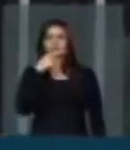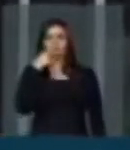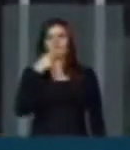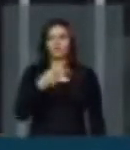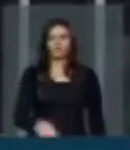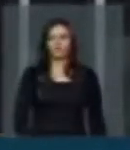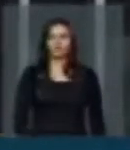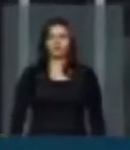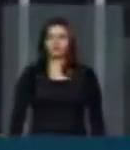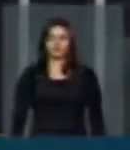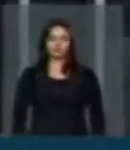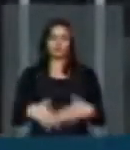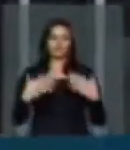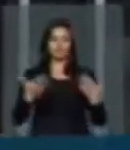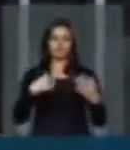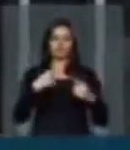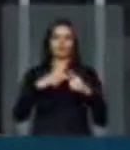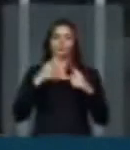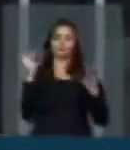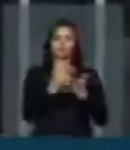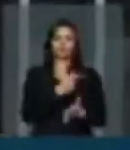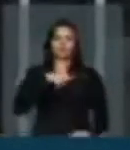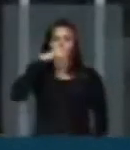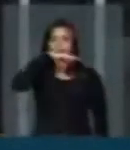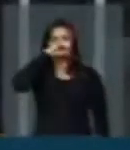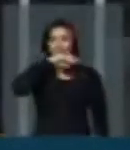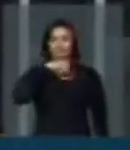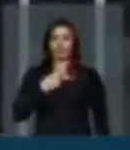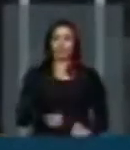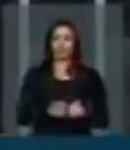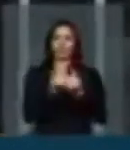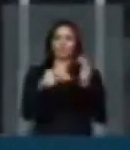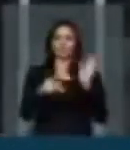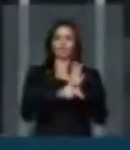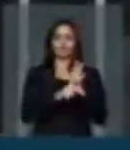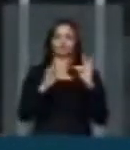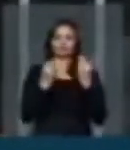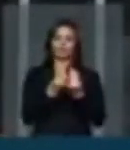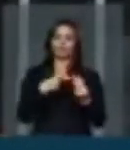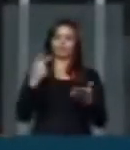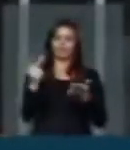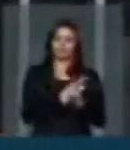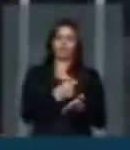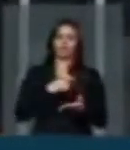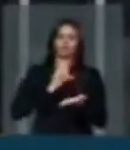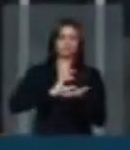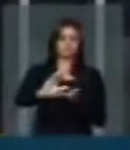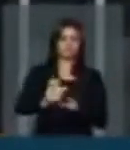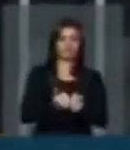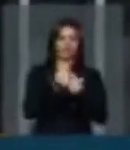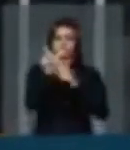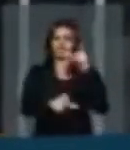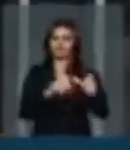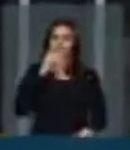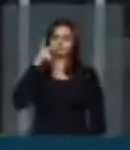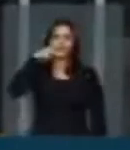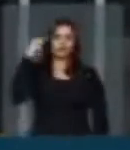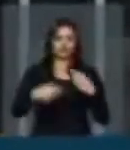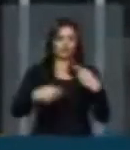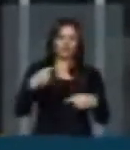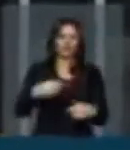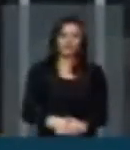aspas, a confirmação que vultosas quantias em espécies foram entregues a esses parlamentares